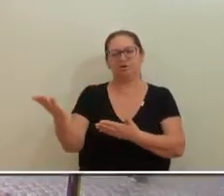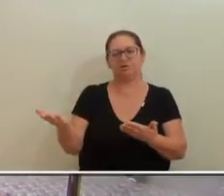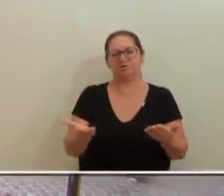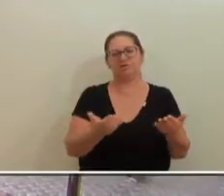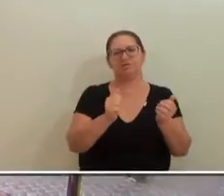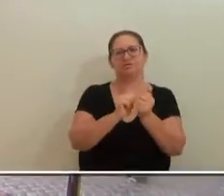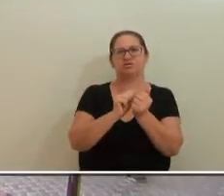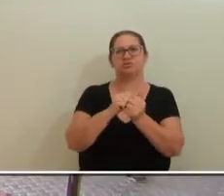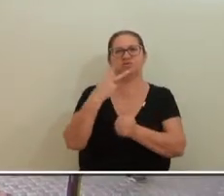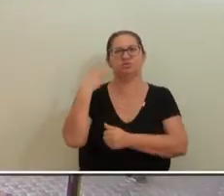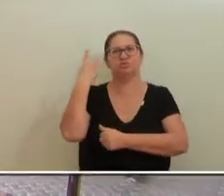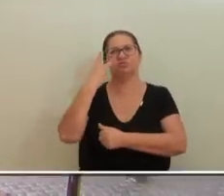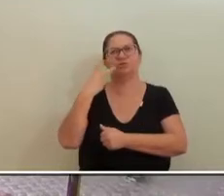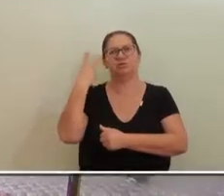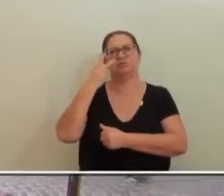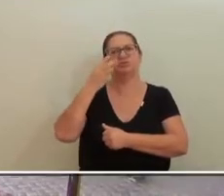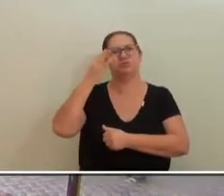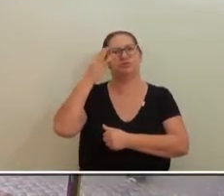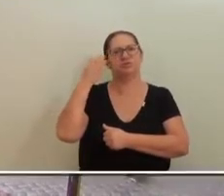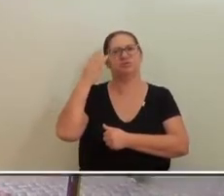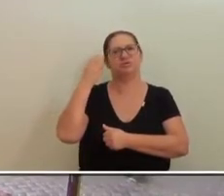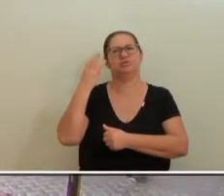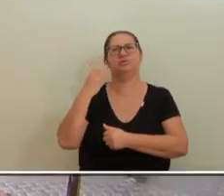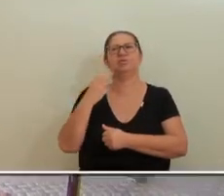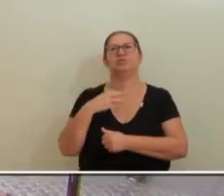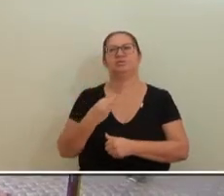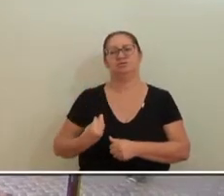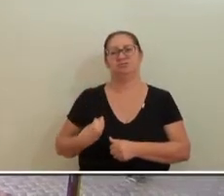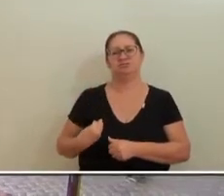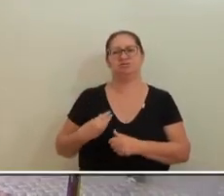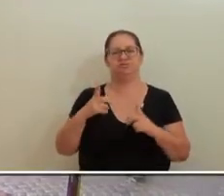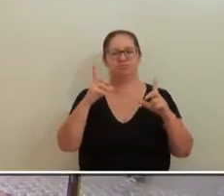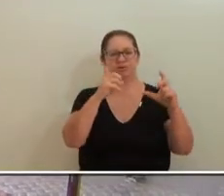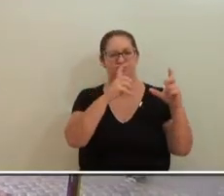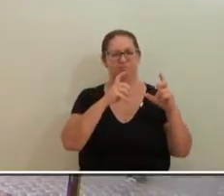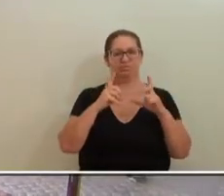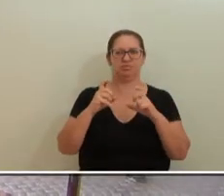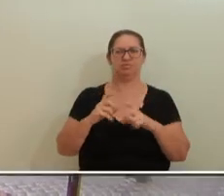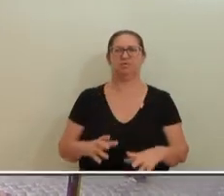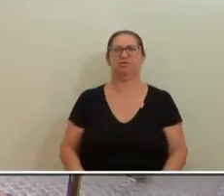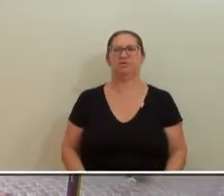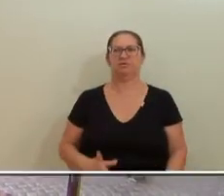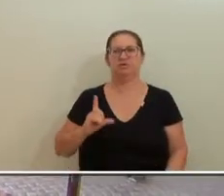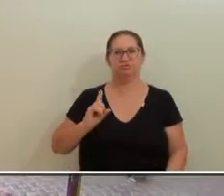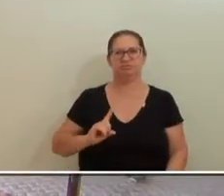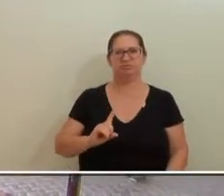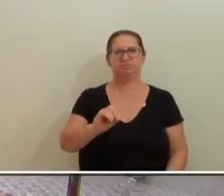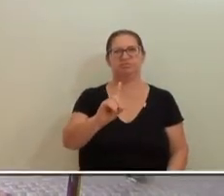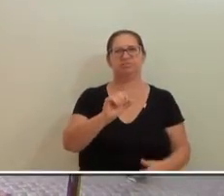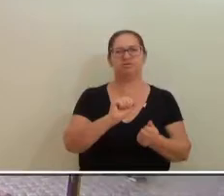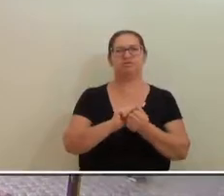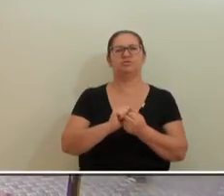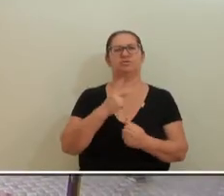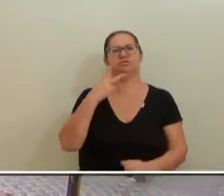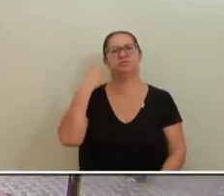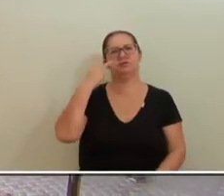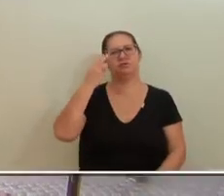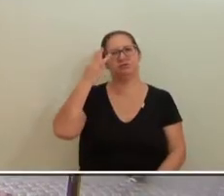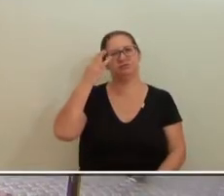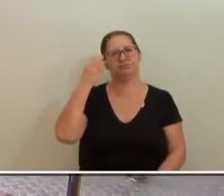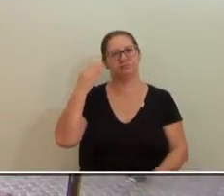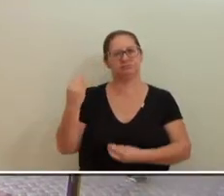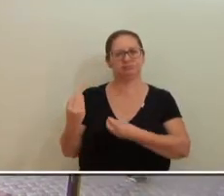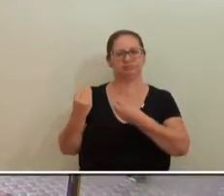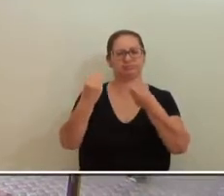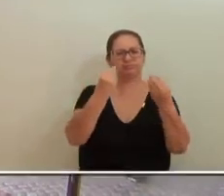vereador Calito, para que se faça um presente ali, que se dirijam até o vereador Calito e, junto com o vereador Calito, entreguem